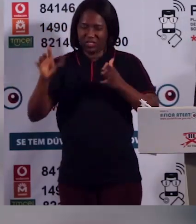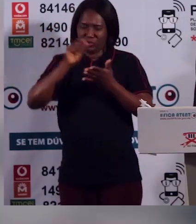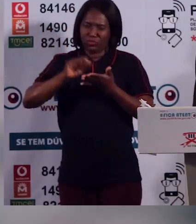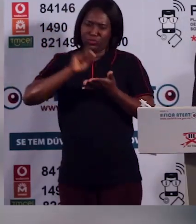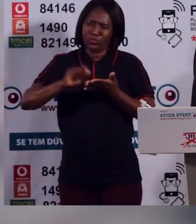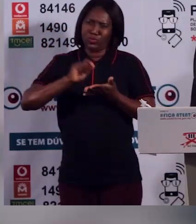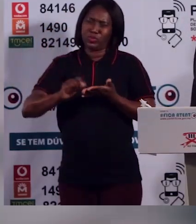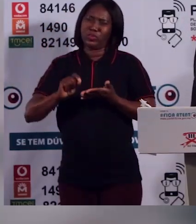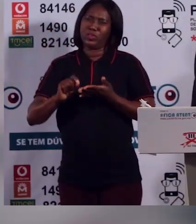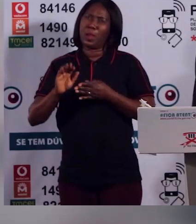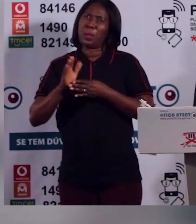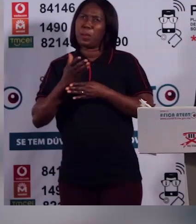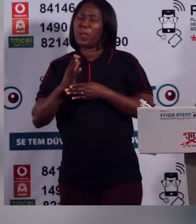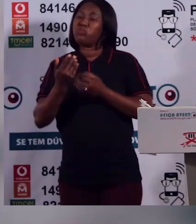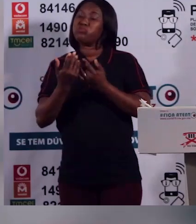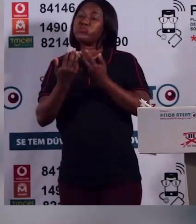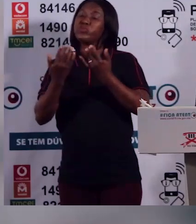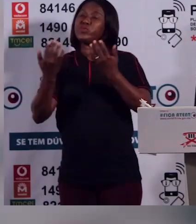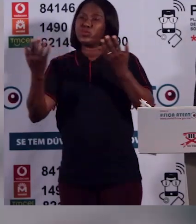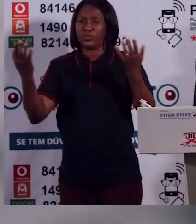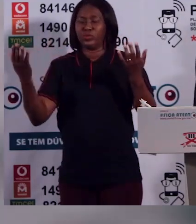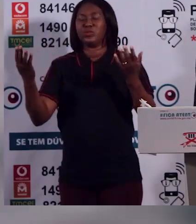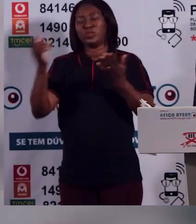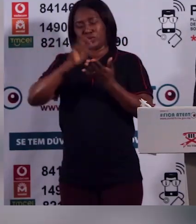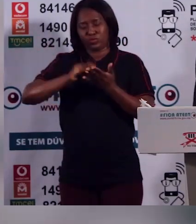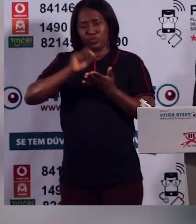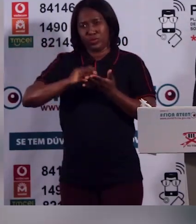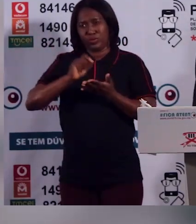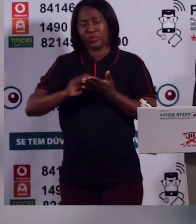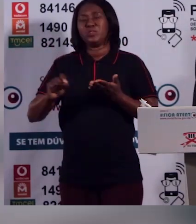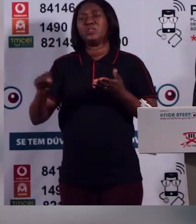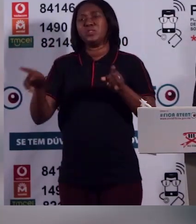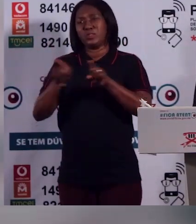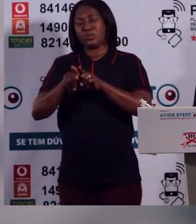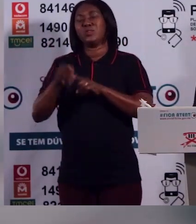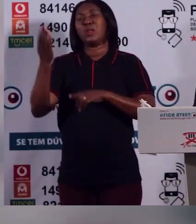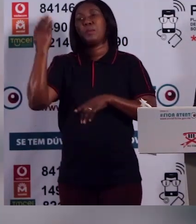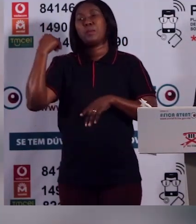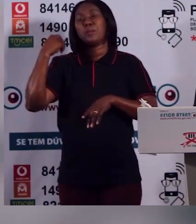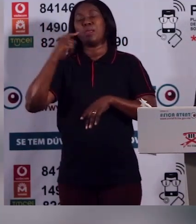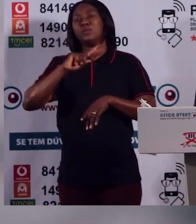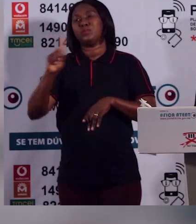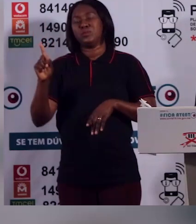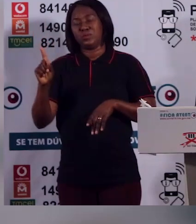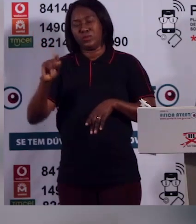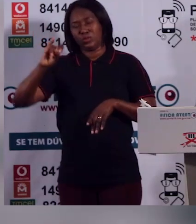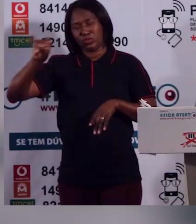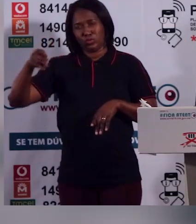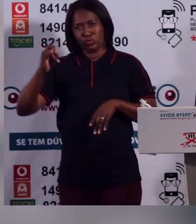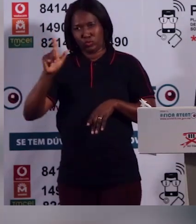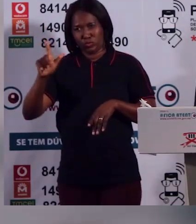tantos casos positivos, quase tantos casos positivos como registramos no mês passado. Quero recordar que no mês de